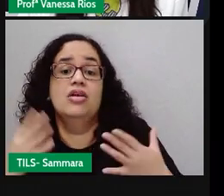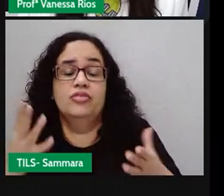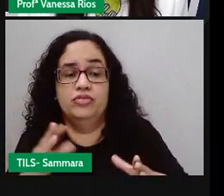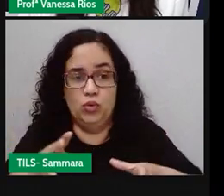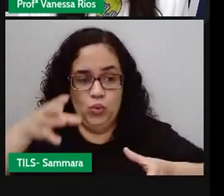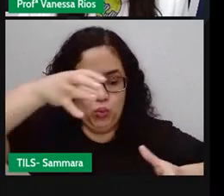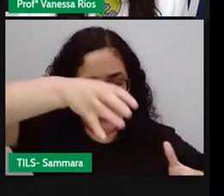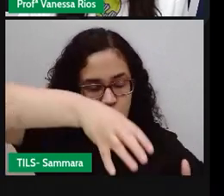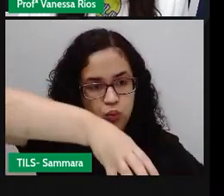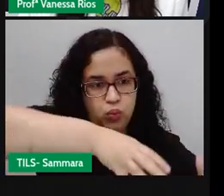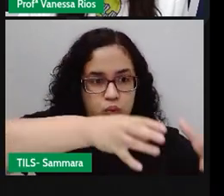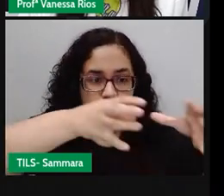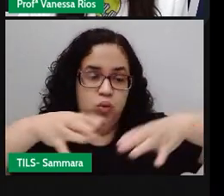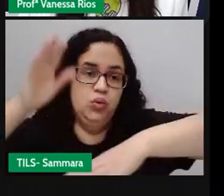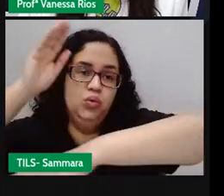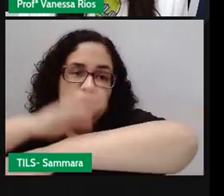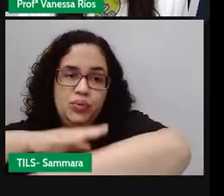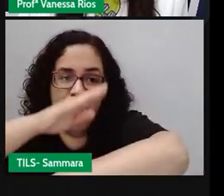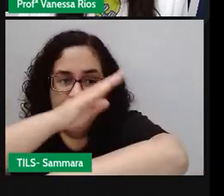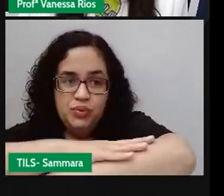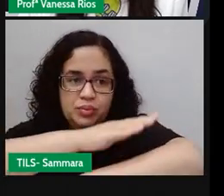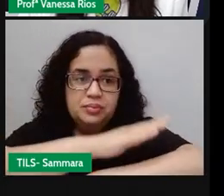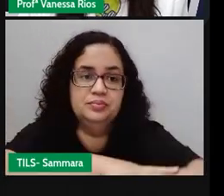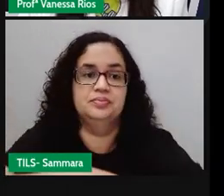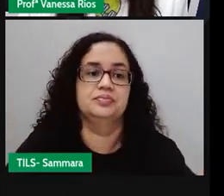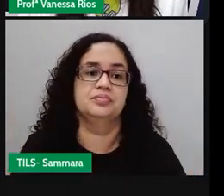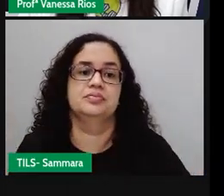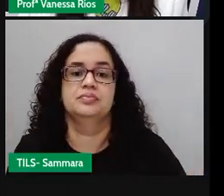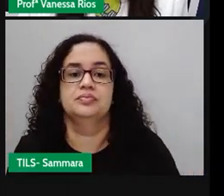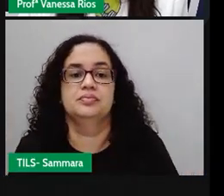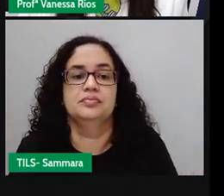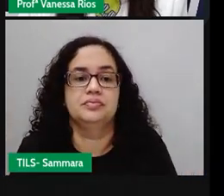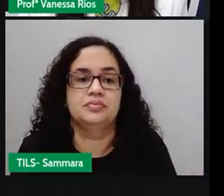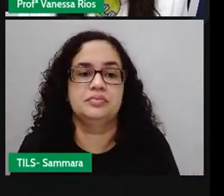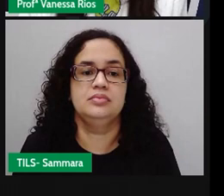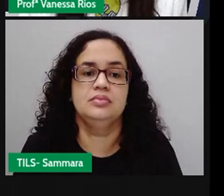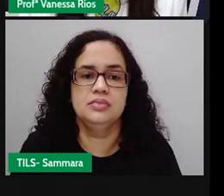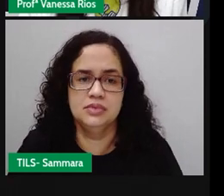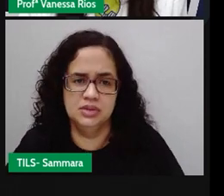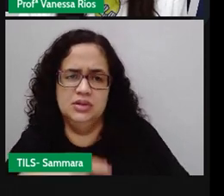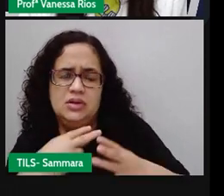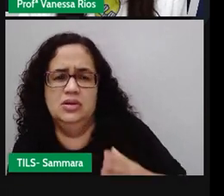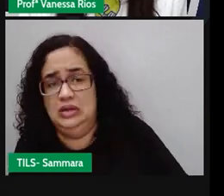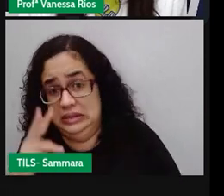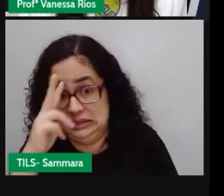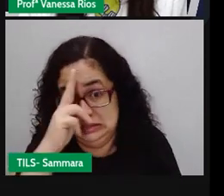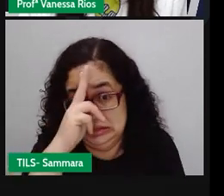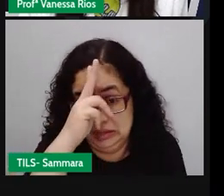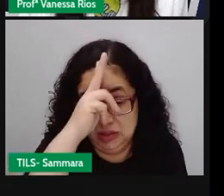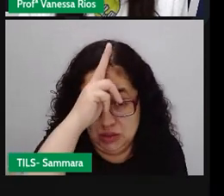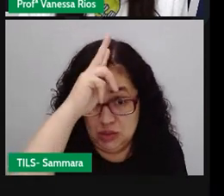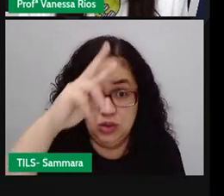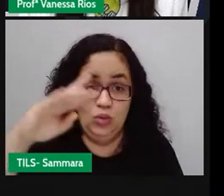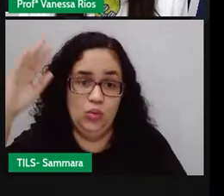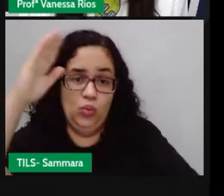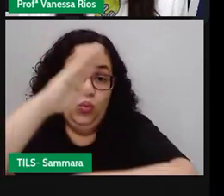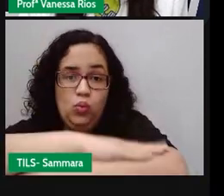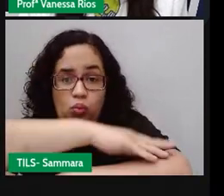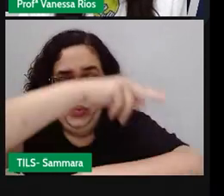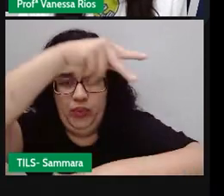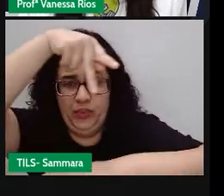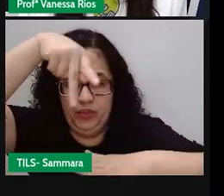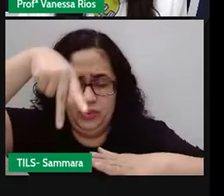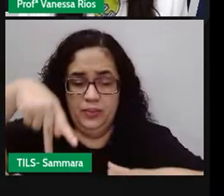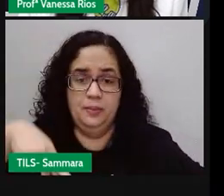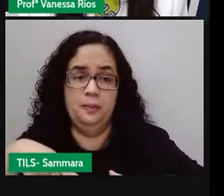viola até que o sapo despencou direto para o chão. A queda foi impressionante. O sapo caiu